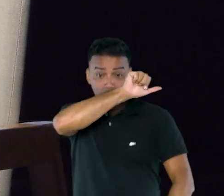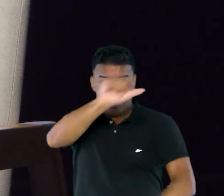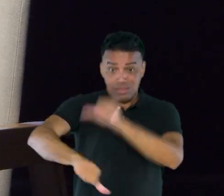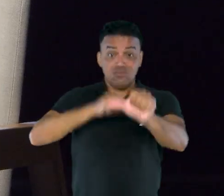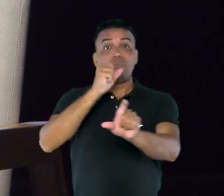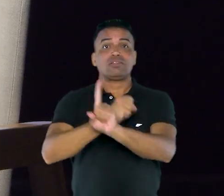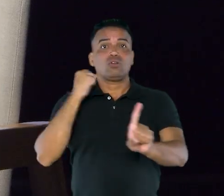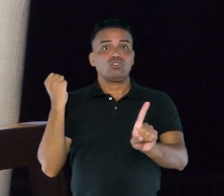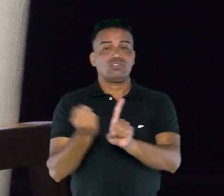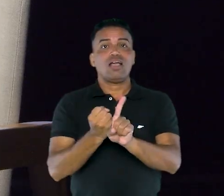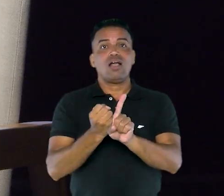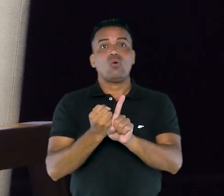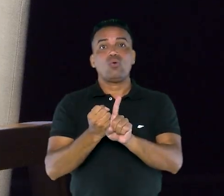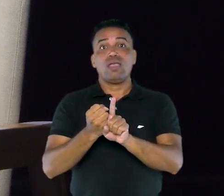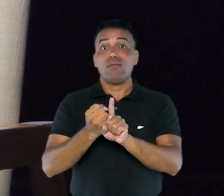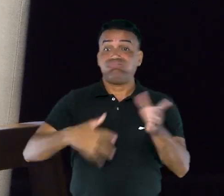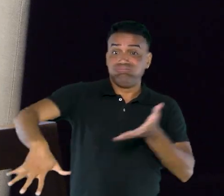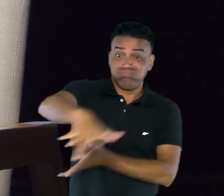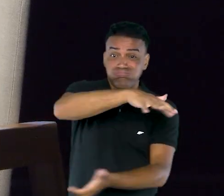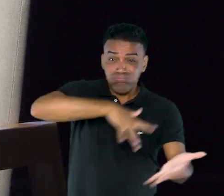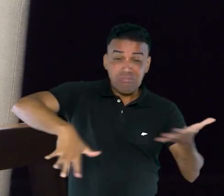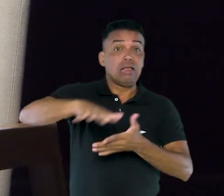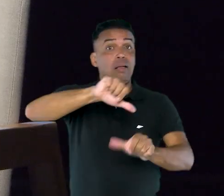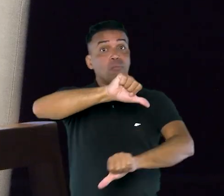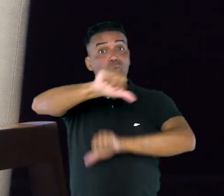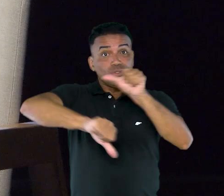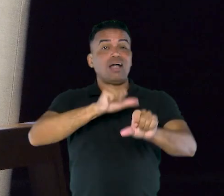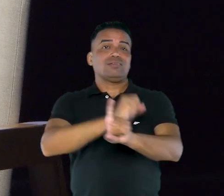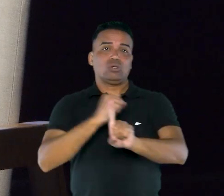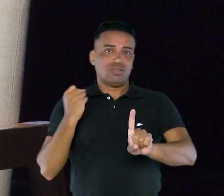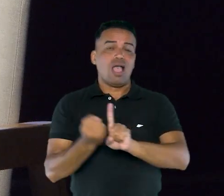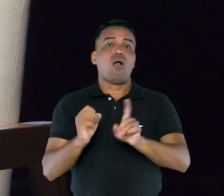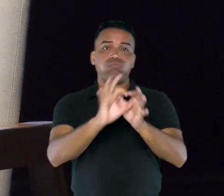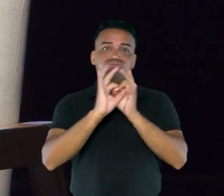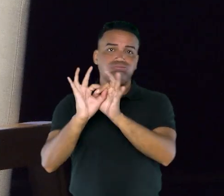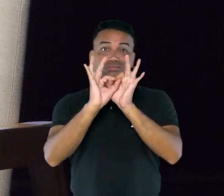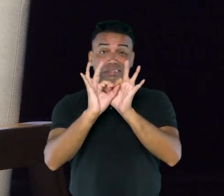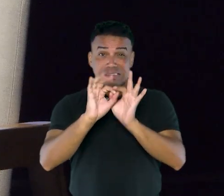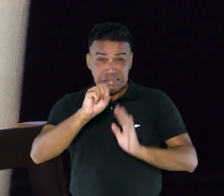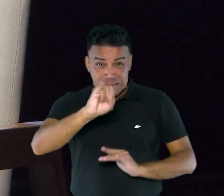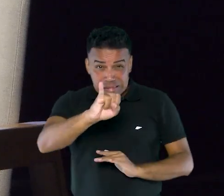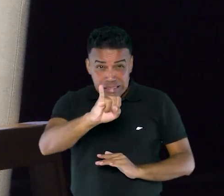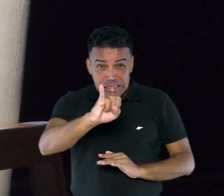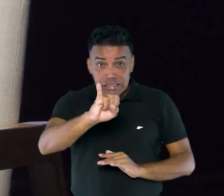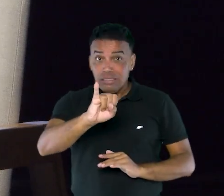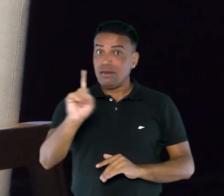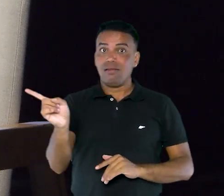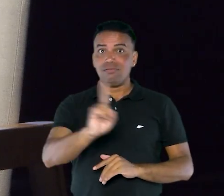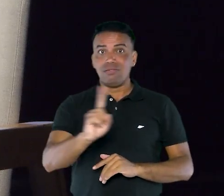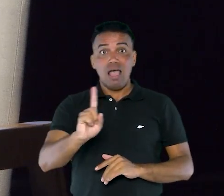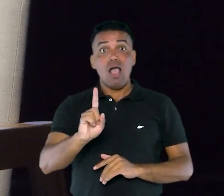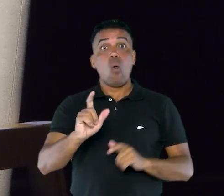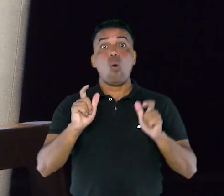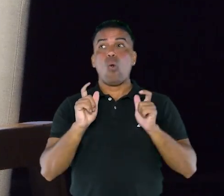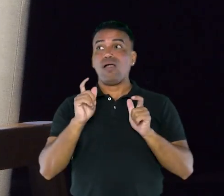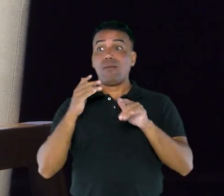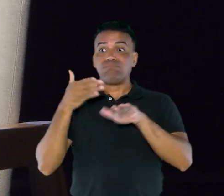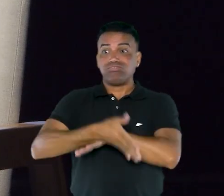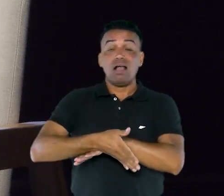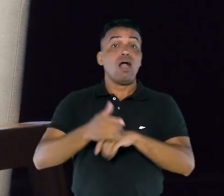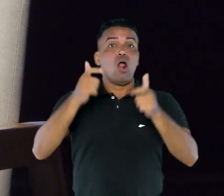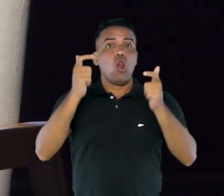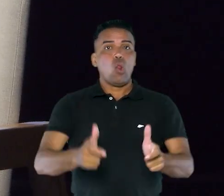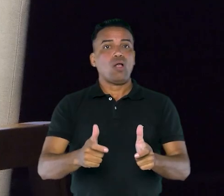transformação social, de uma transformação dessa sociedade que a gente vive. E se a gente não caminhar para esse